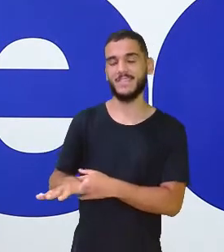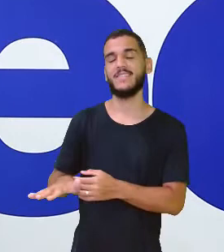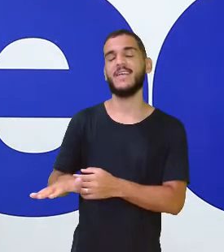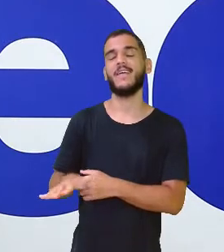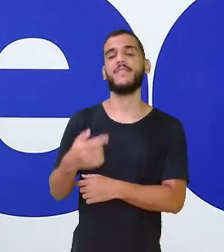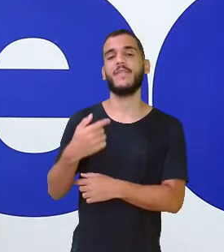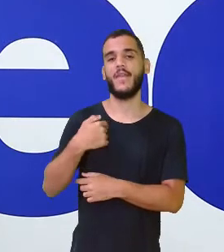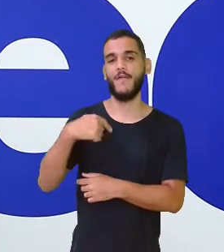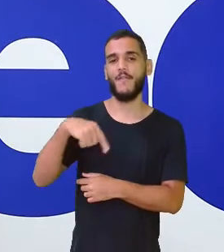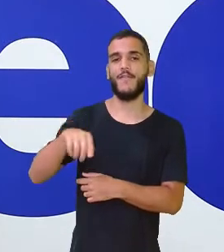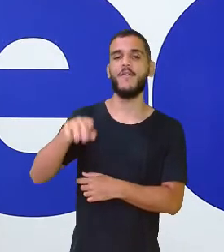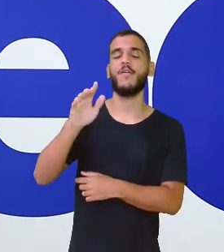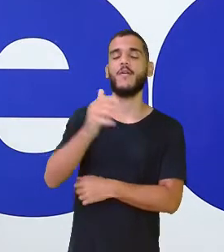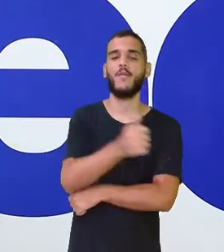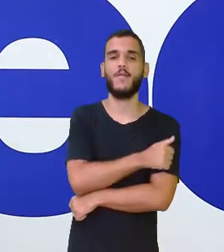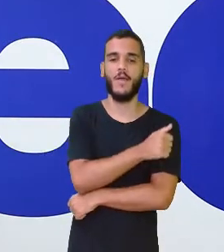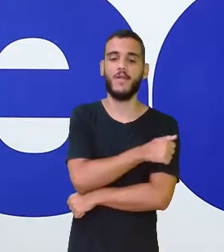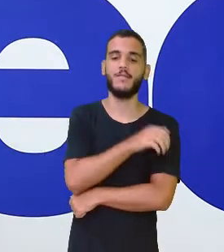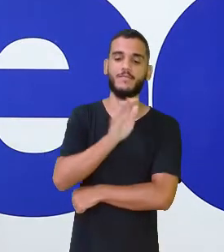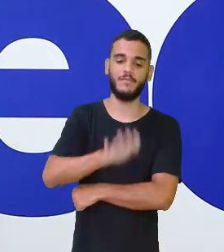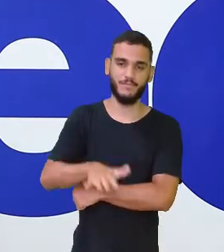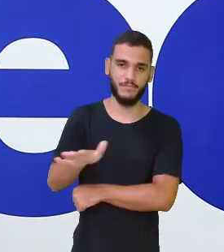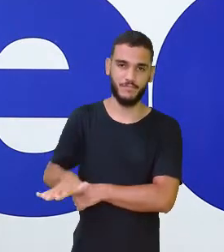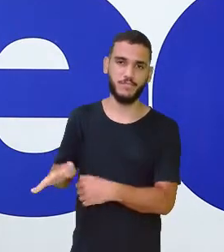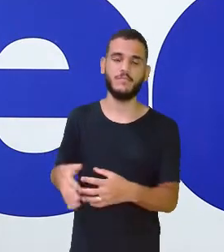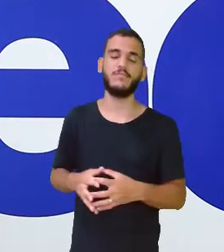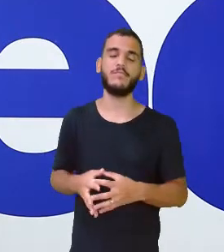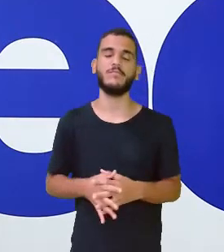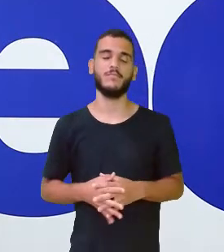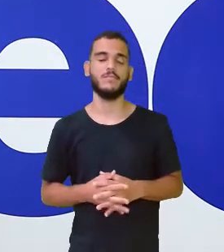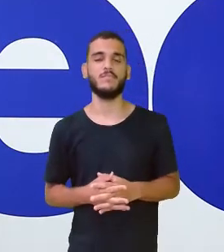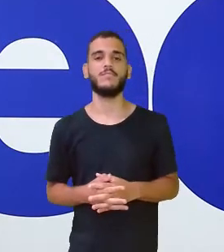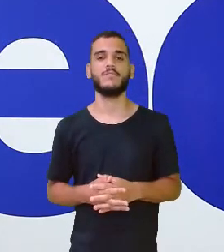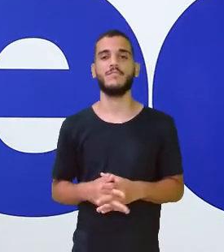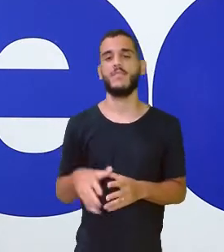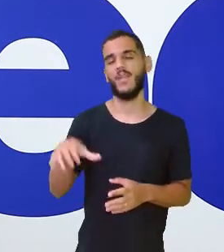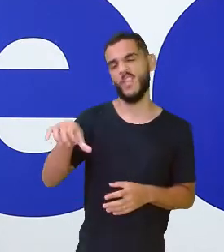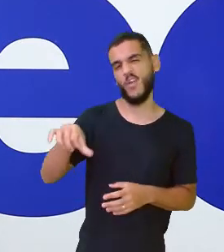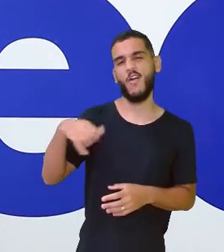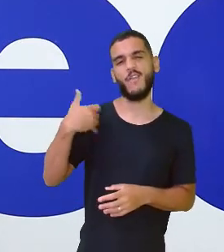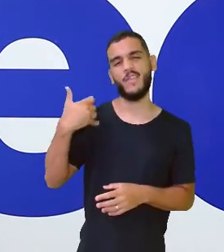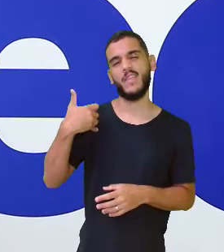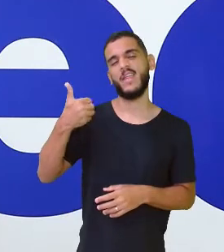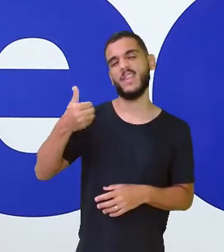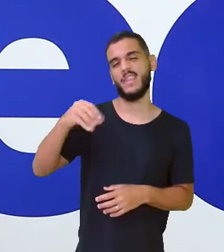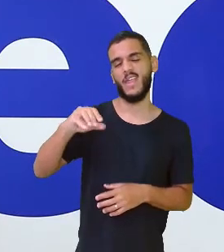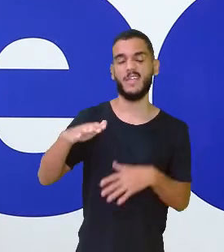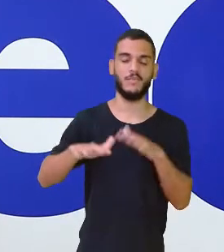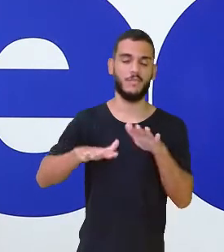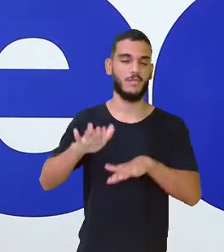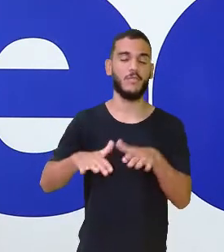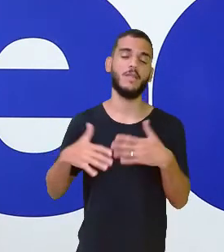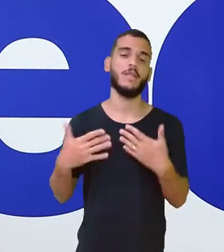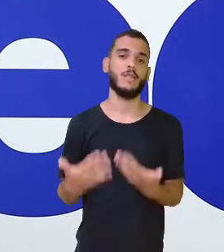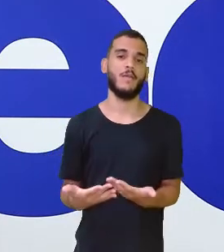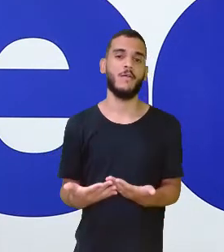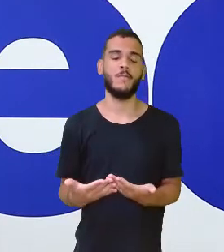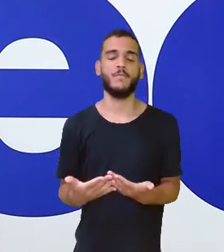com estudantes pequenininhos, né, digamos, 9, 10 anos, e